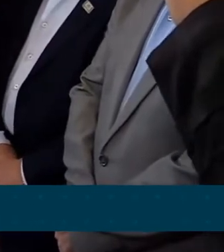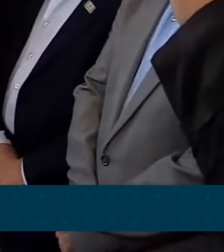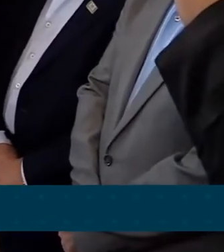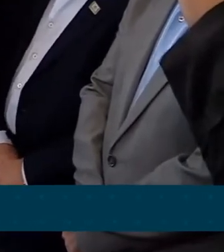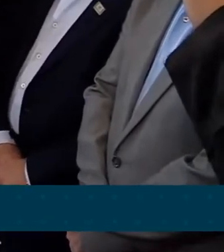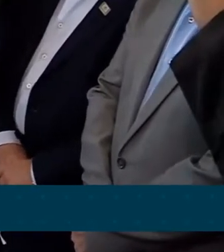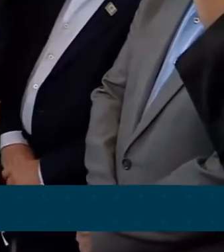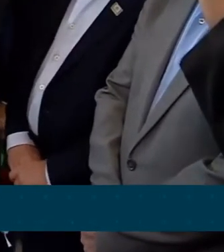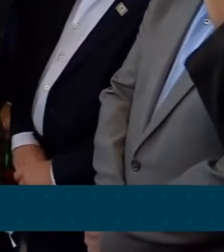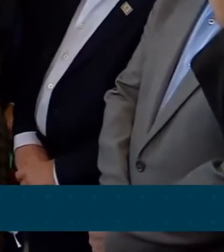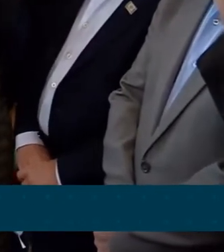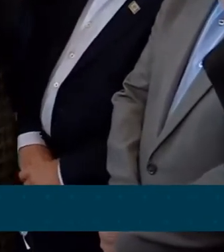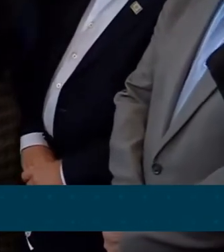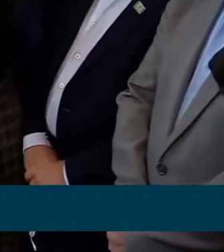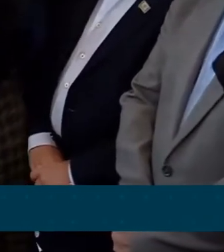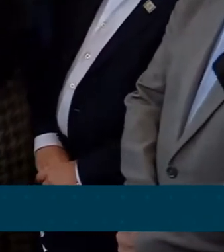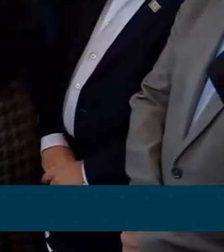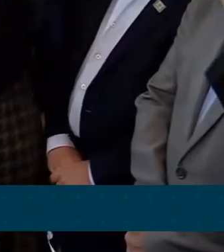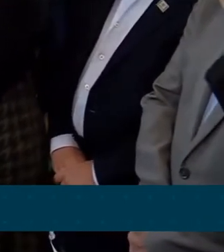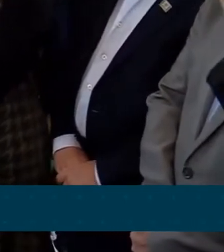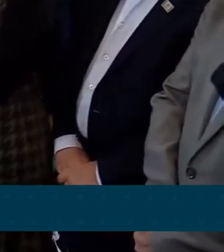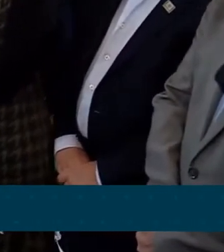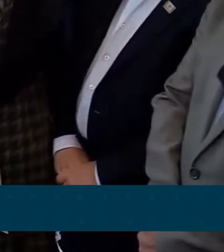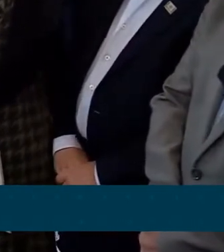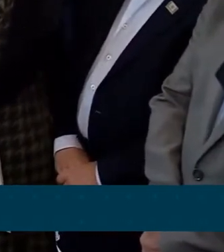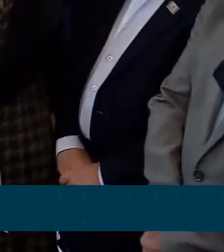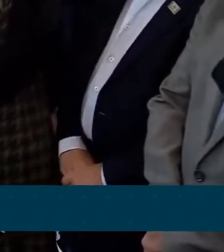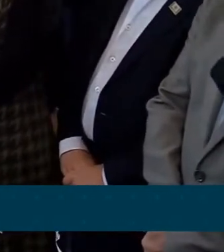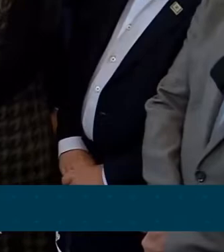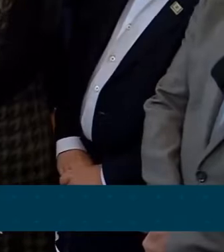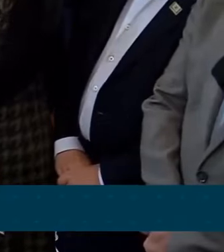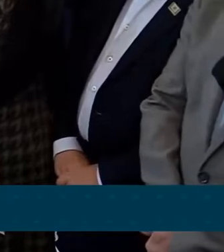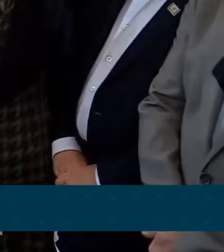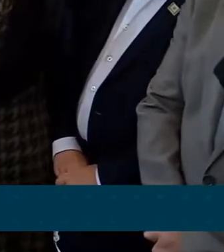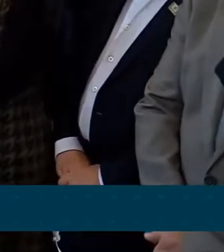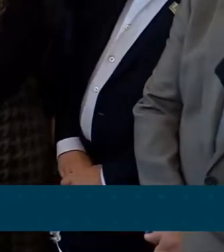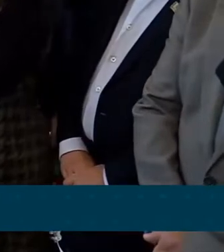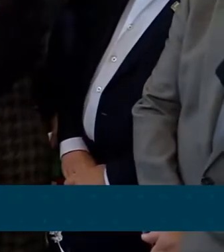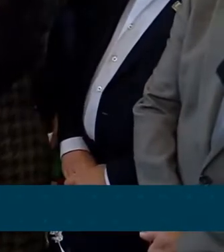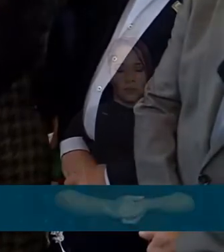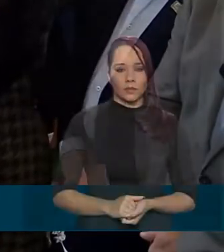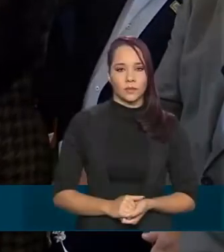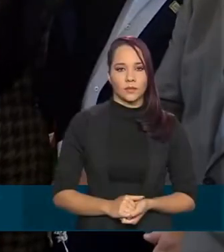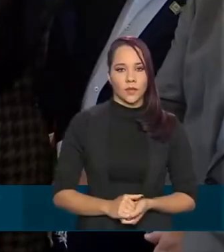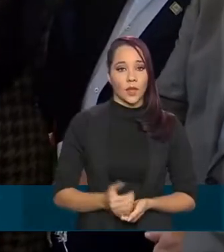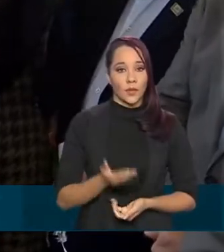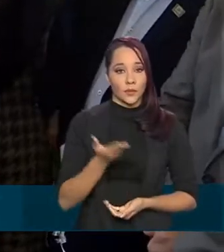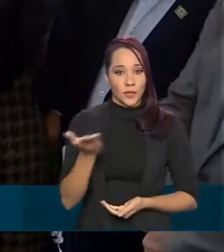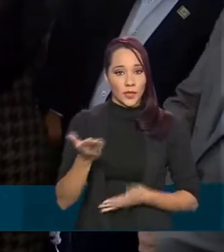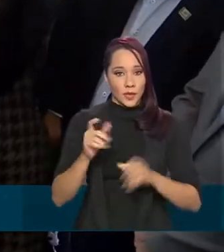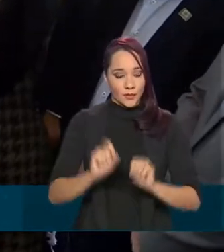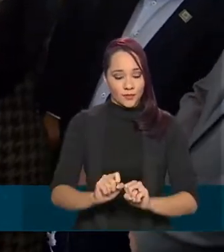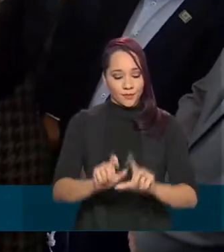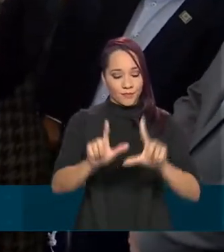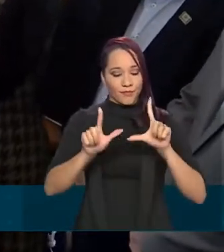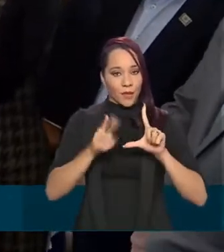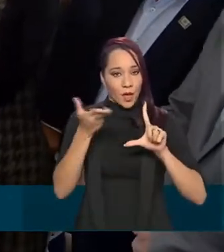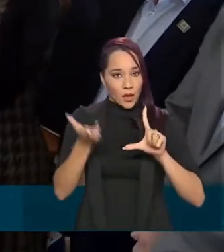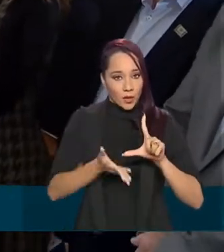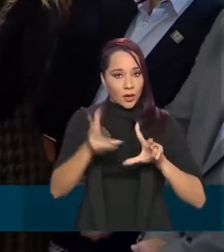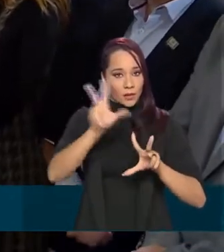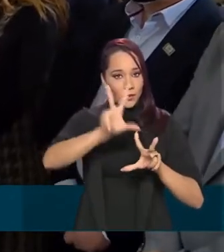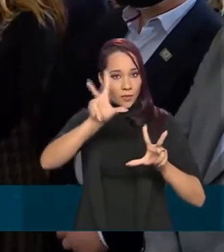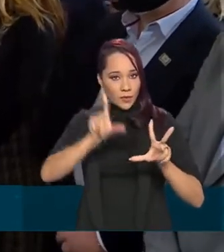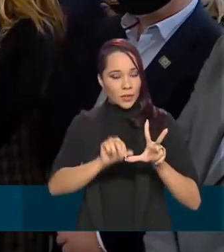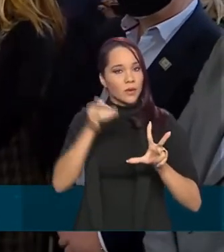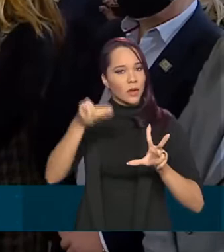jovens bagienses. Com mais respeito, mais aprendizado e mais... Você que sintonizou agora na TV Brasil,